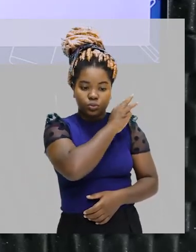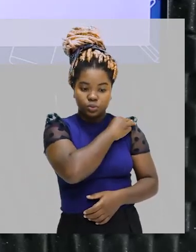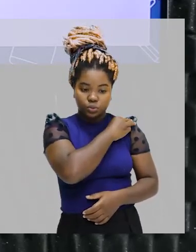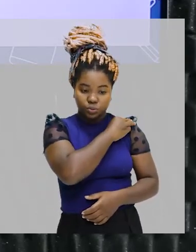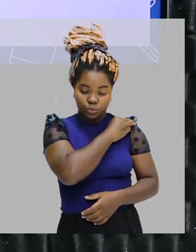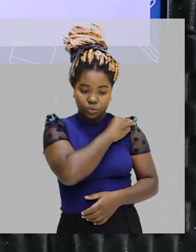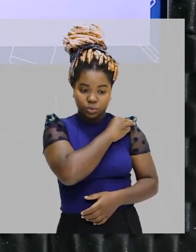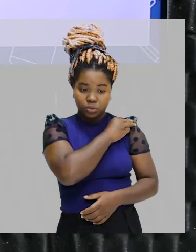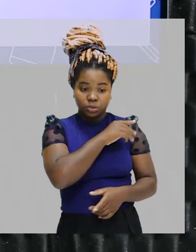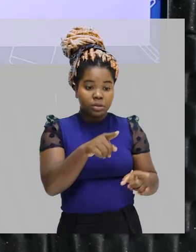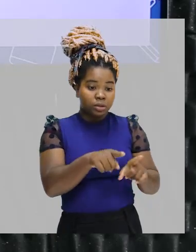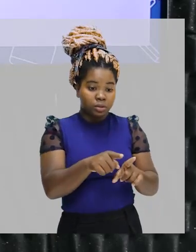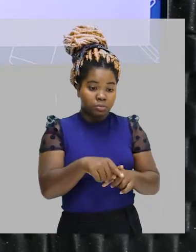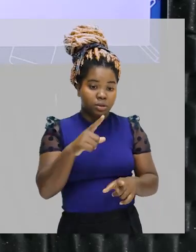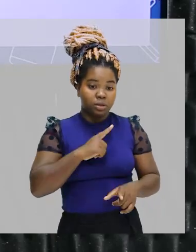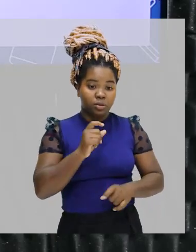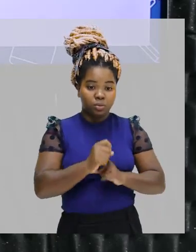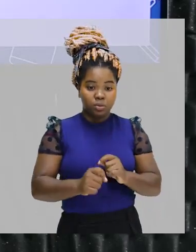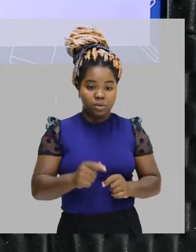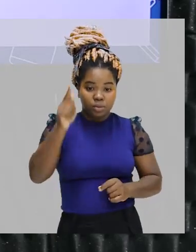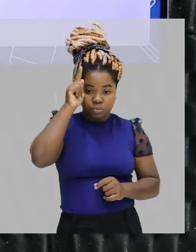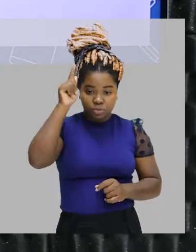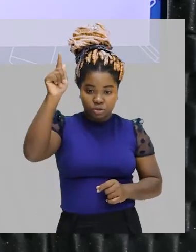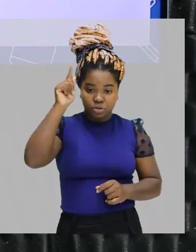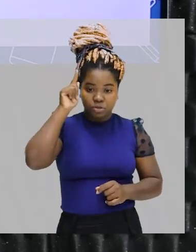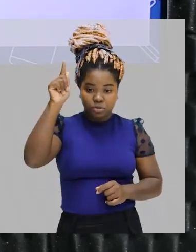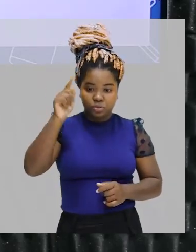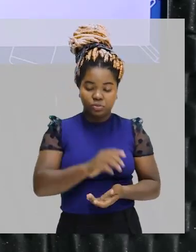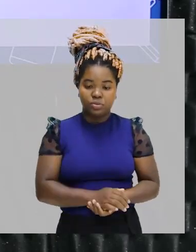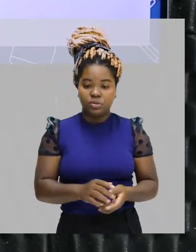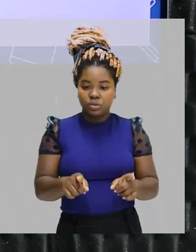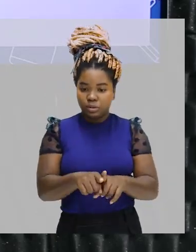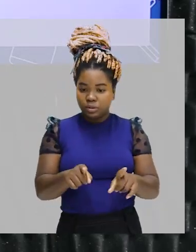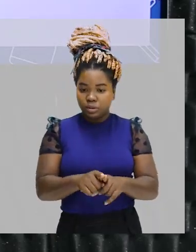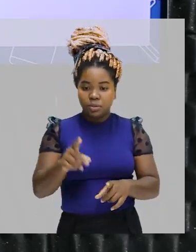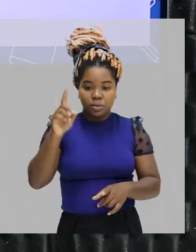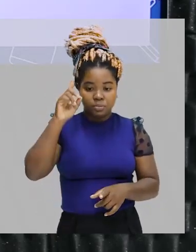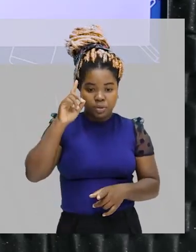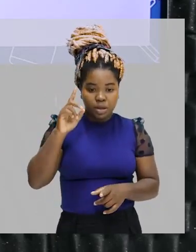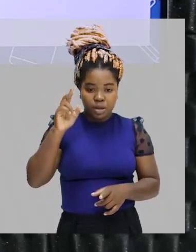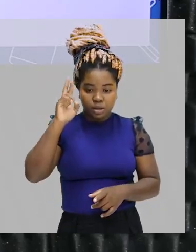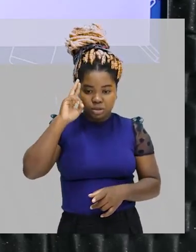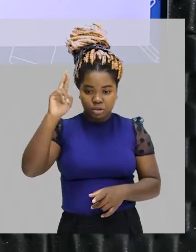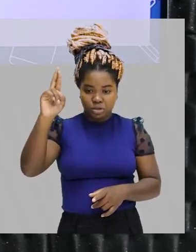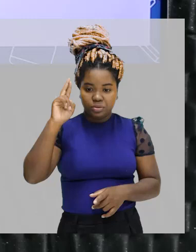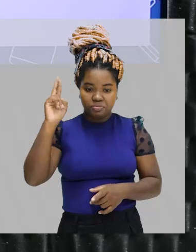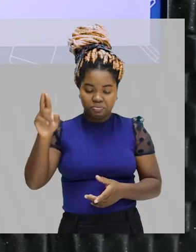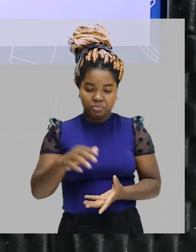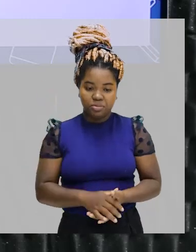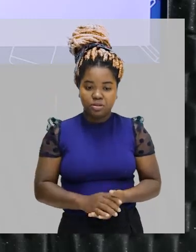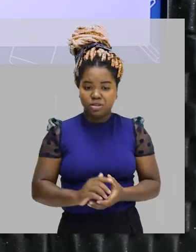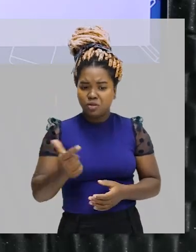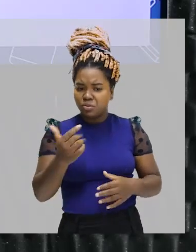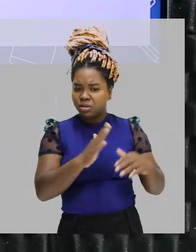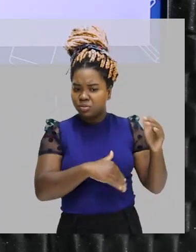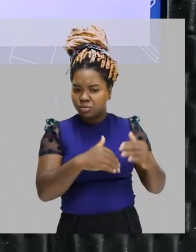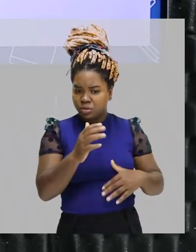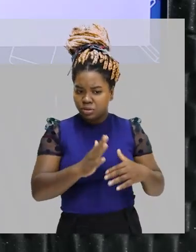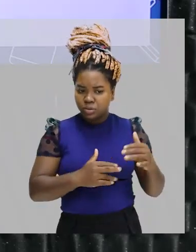que são os gestores ou os diretores, e many others. Então, outras profissões